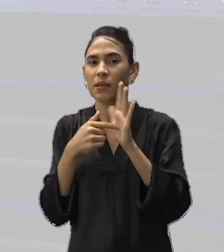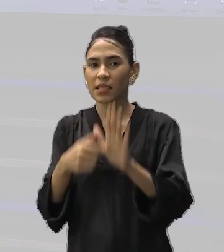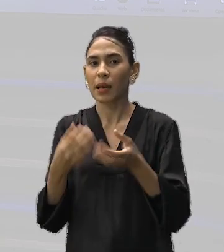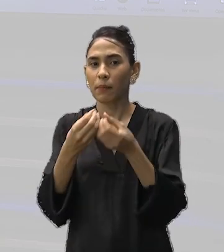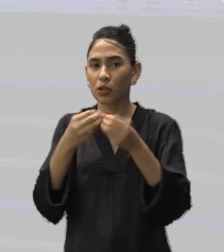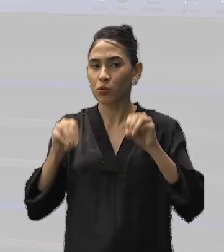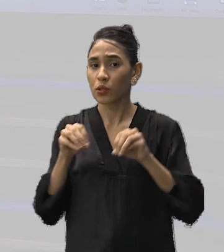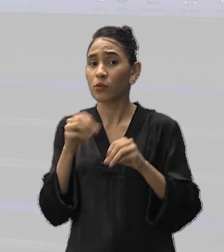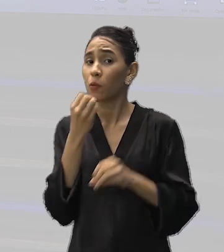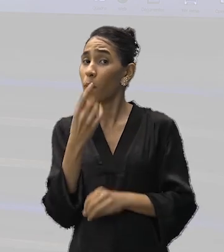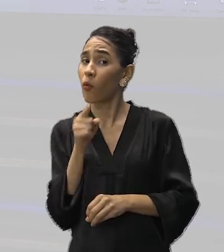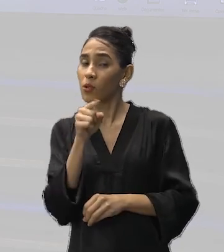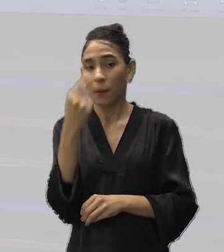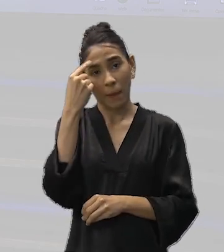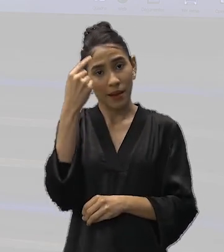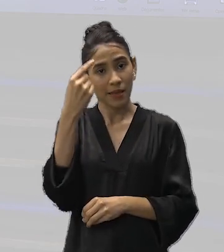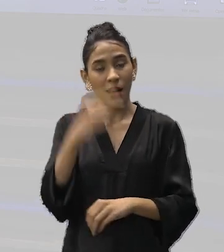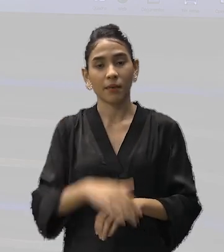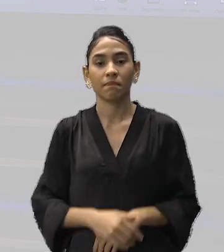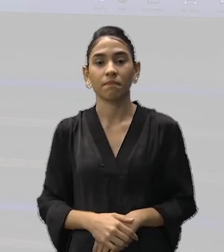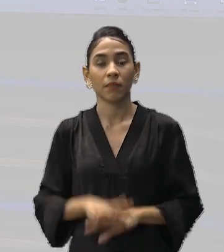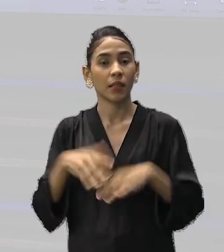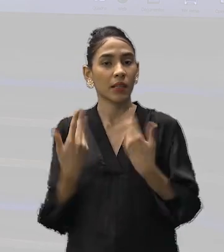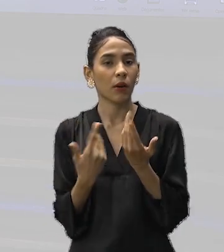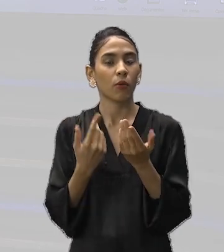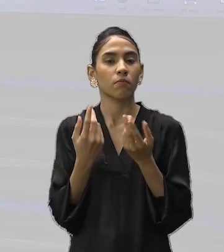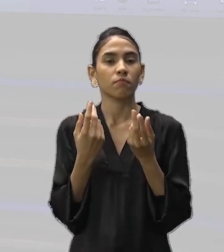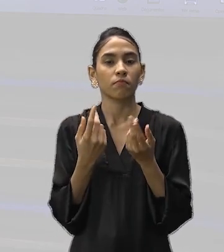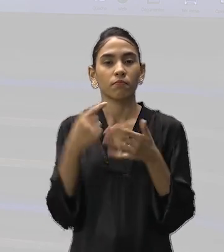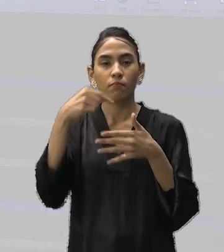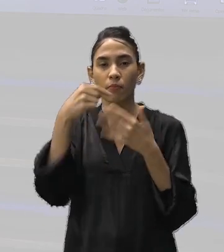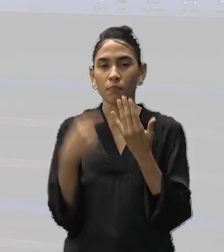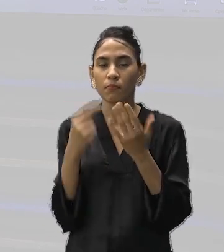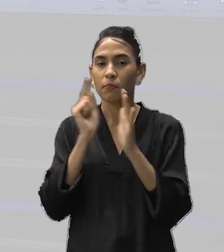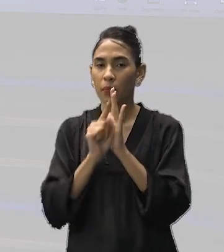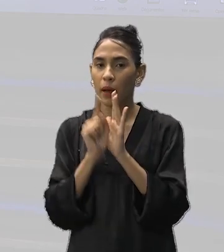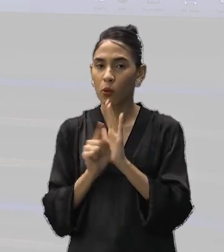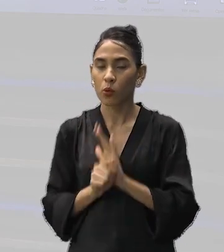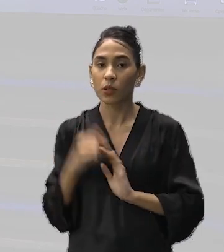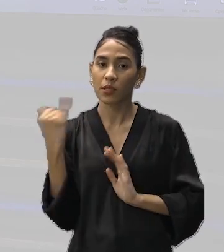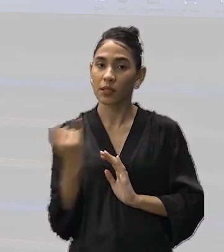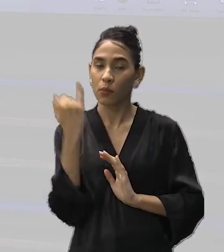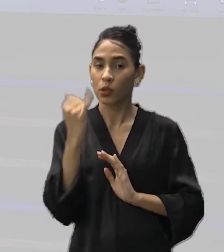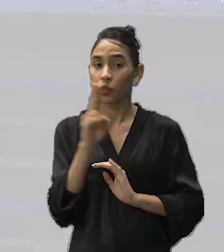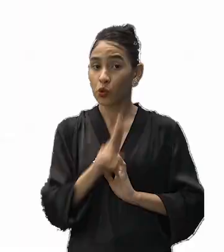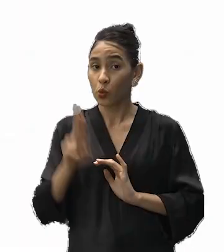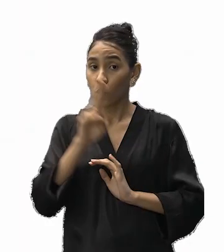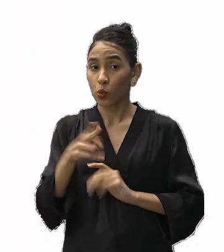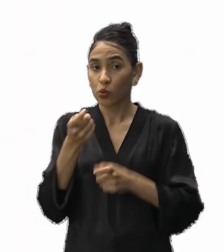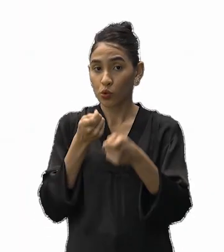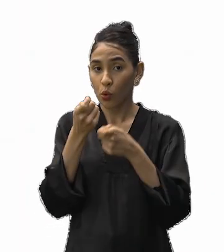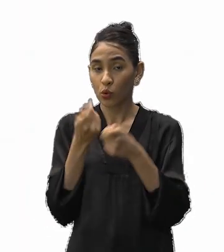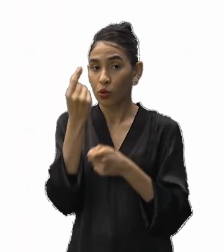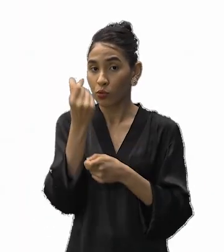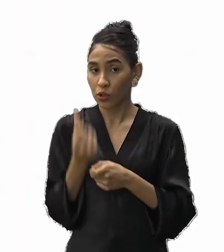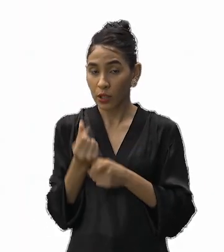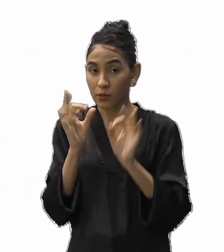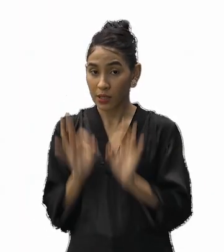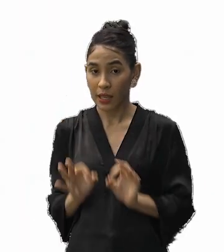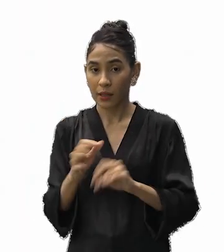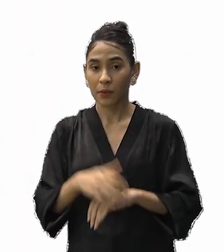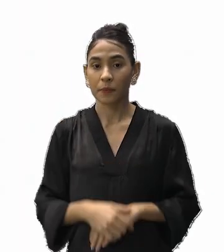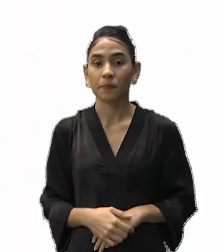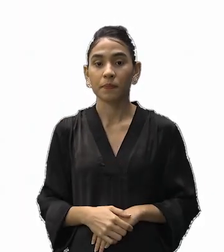Vamos agora então aqui verificar algumas perguntas bem importantes sobre o consumo consciente. Acompanhe comigo na